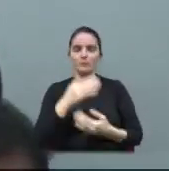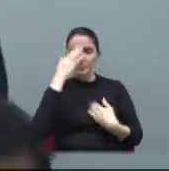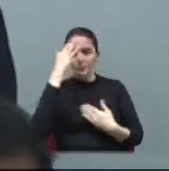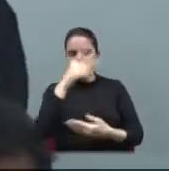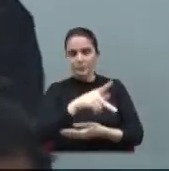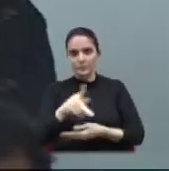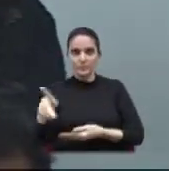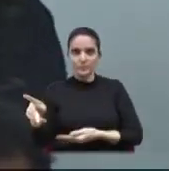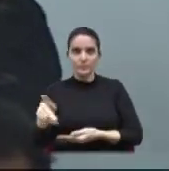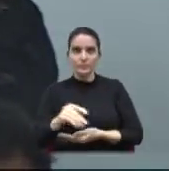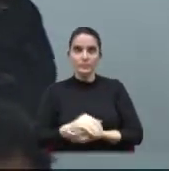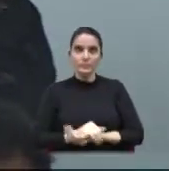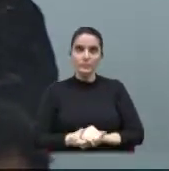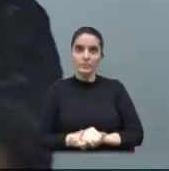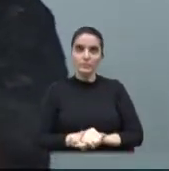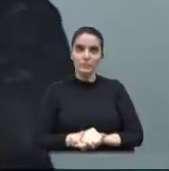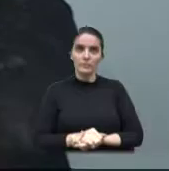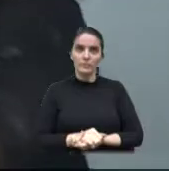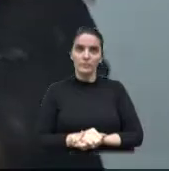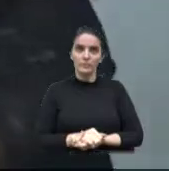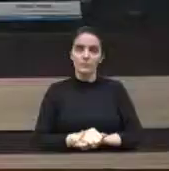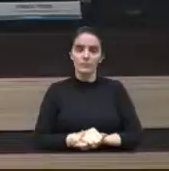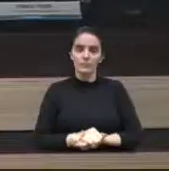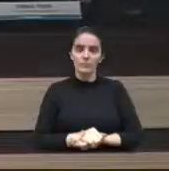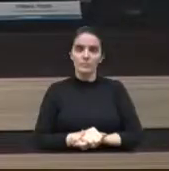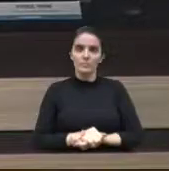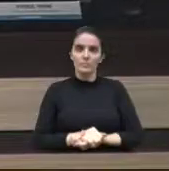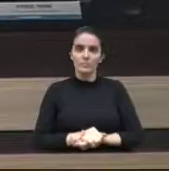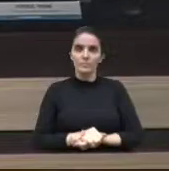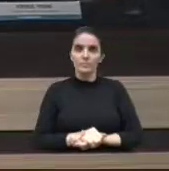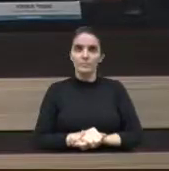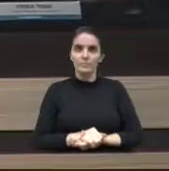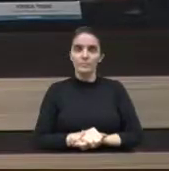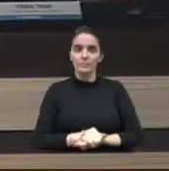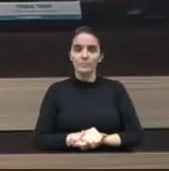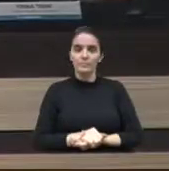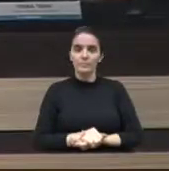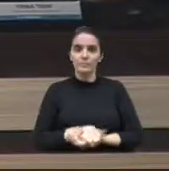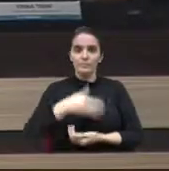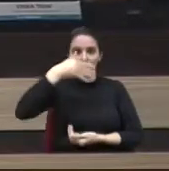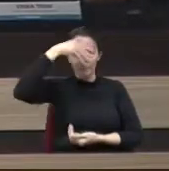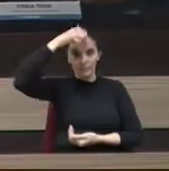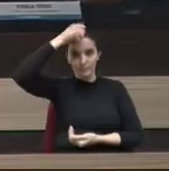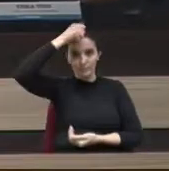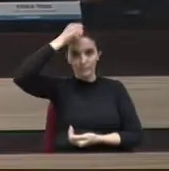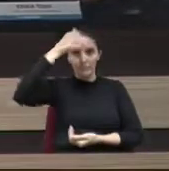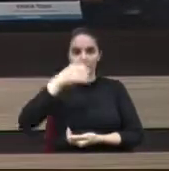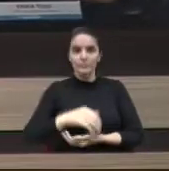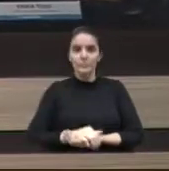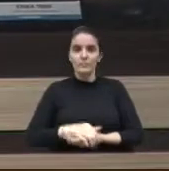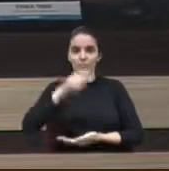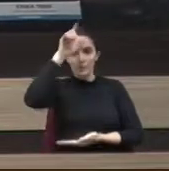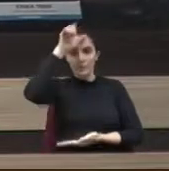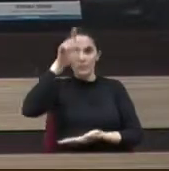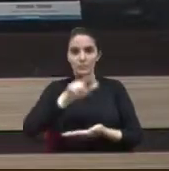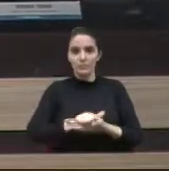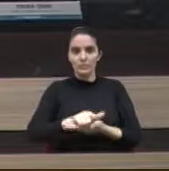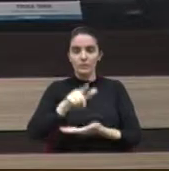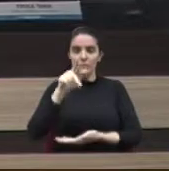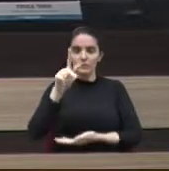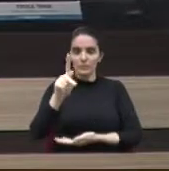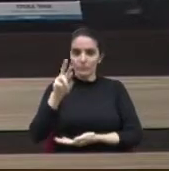senhor presidente, muito obrigada. Questão de ordem, senhor presidente. Questão de ordem, vereador Toninho Franco. Como líder do bloco